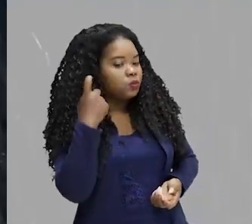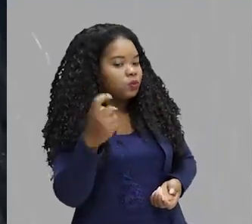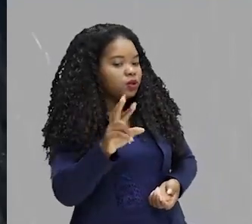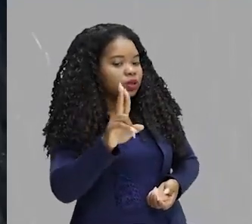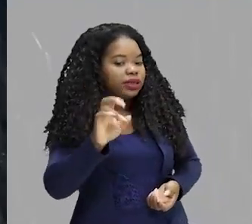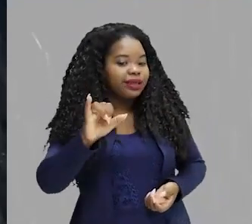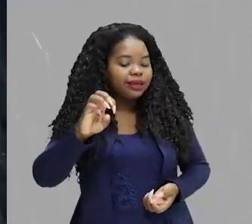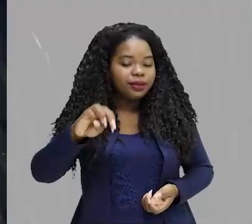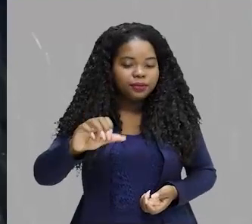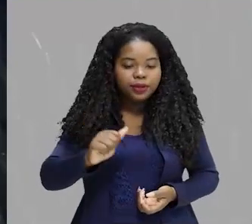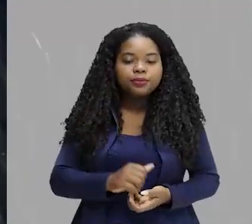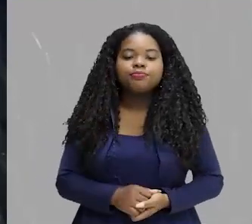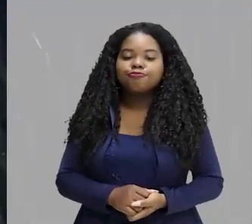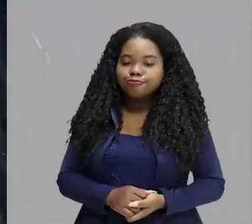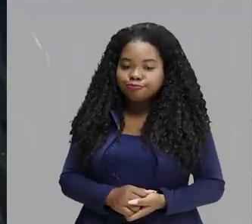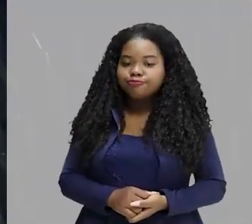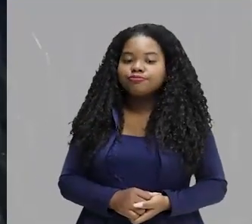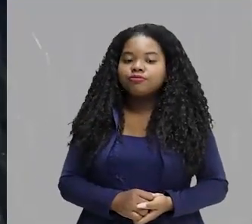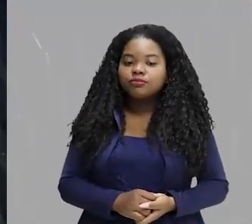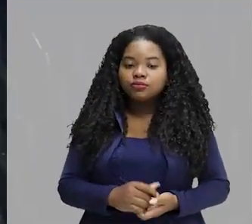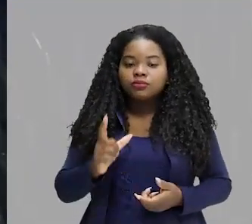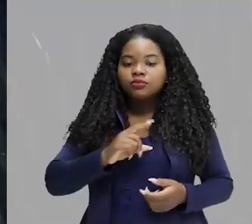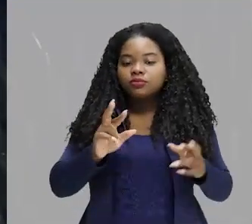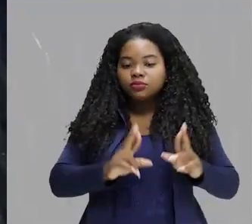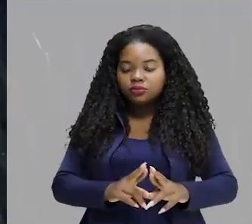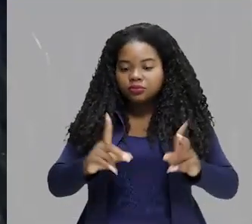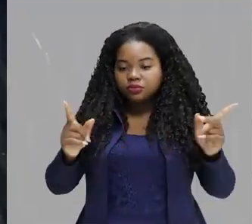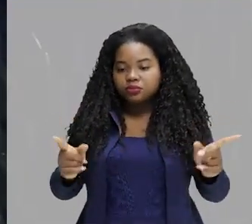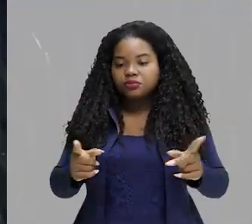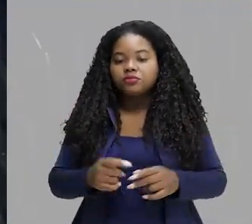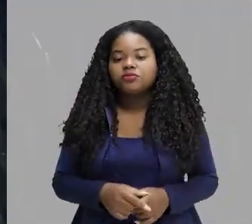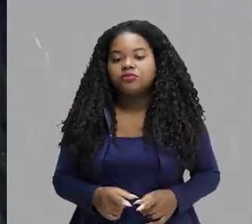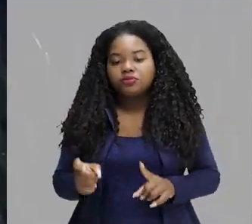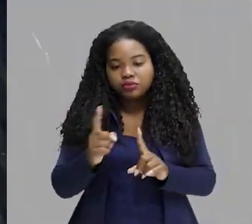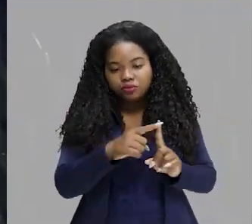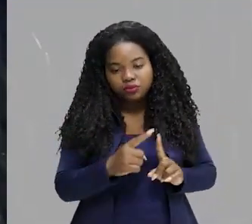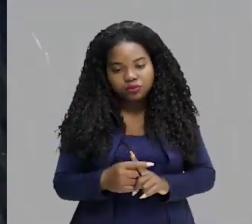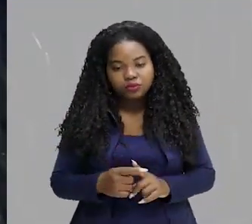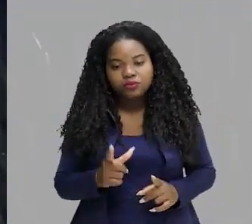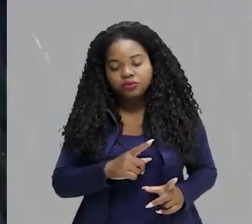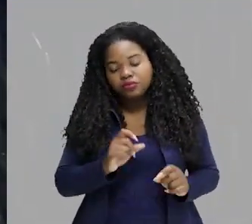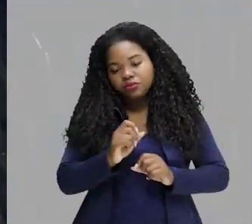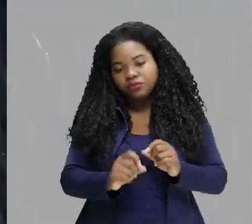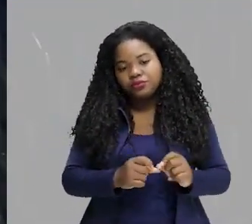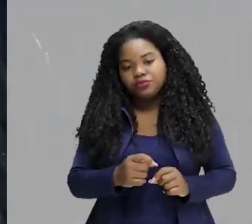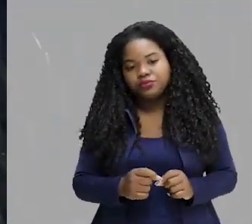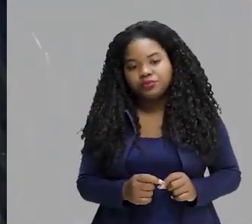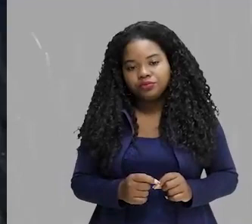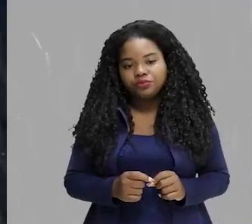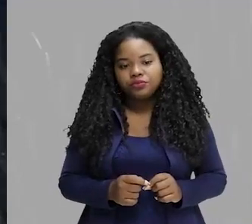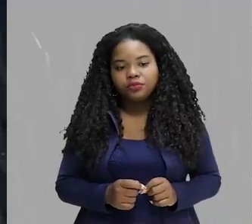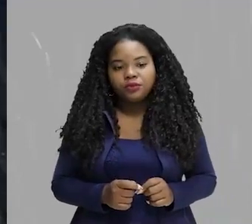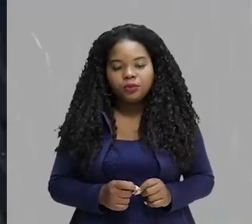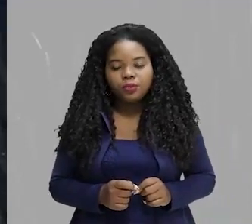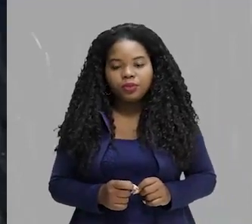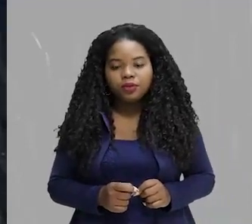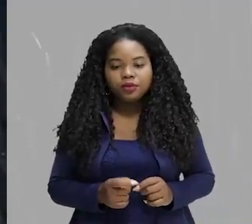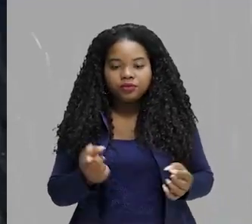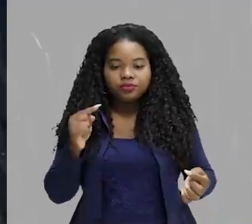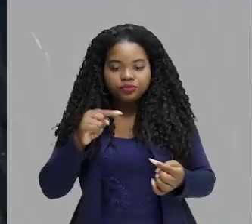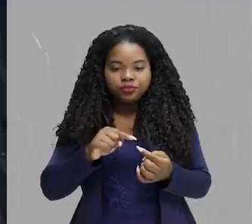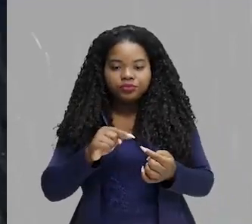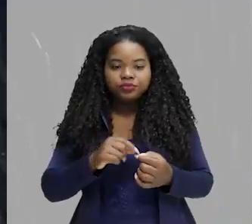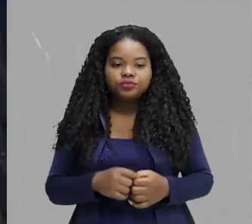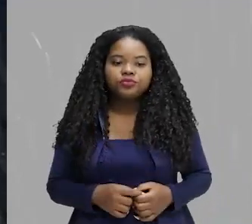rimas bem presentes, e tem diferentes tipos de rima. E ele tem como, a poesia tem como